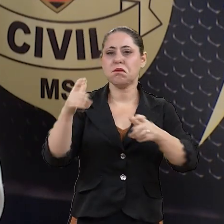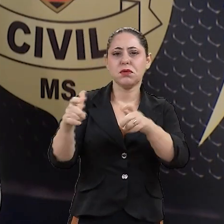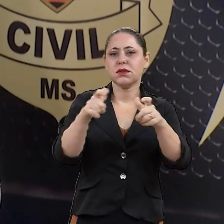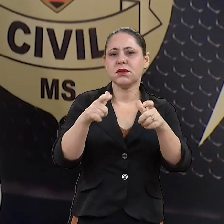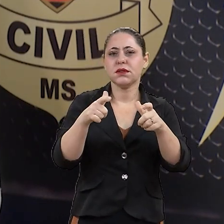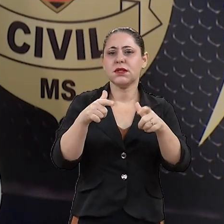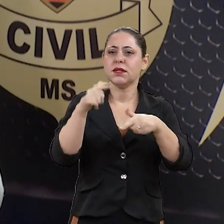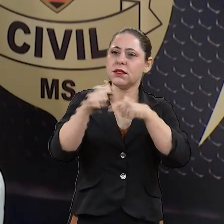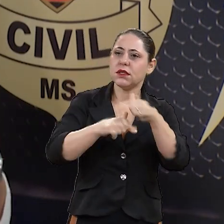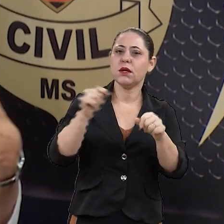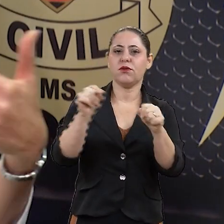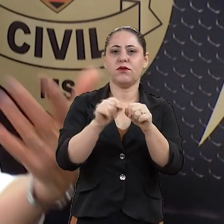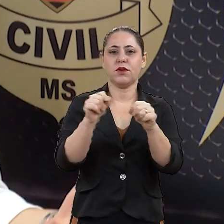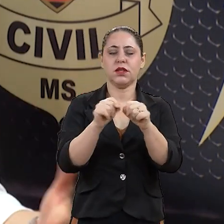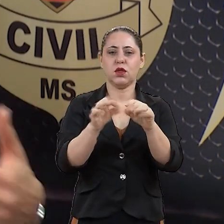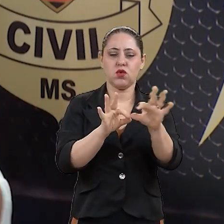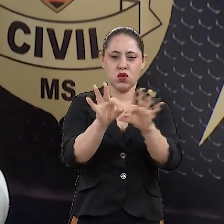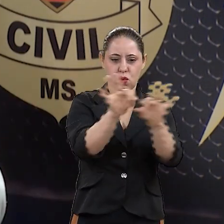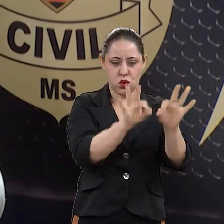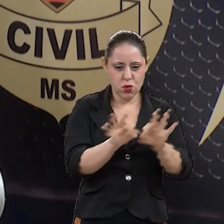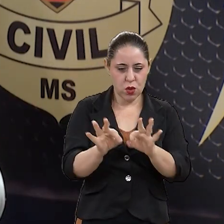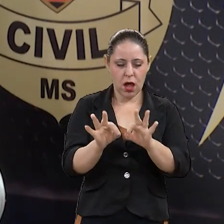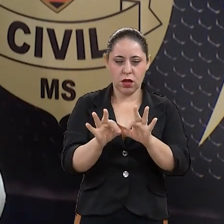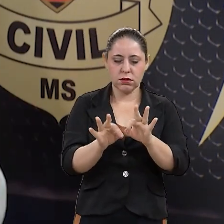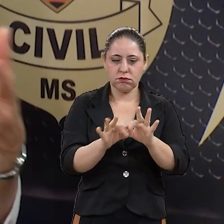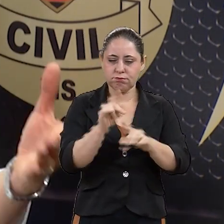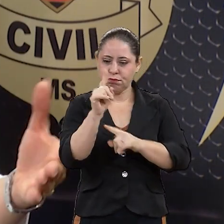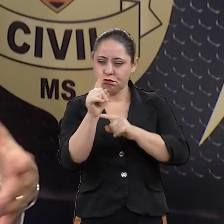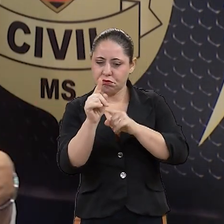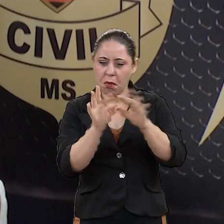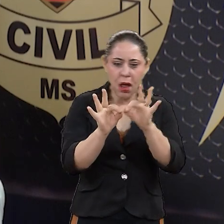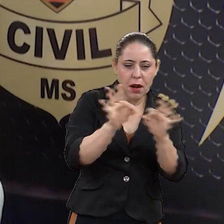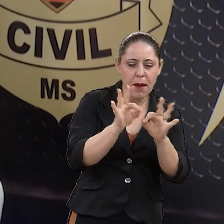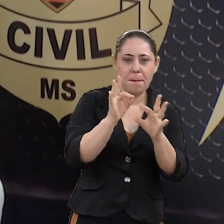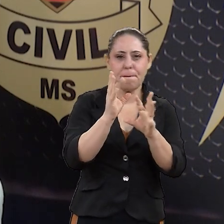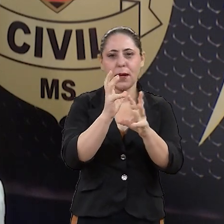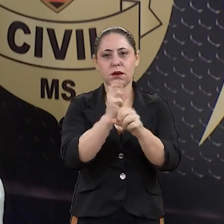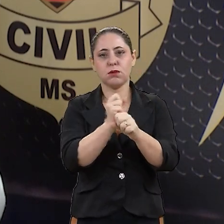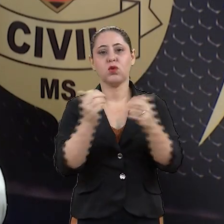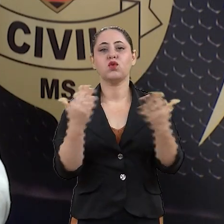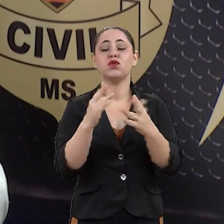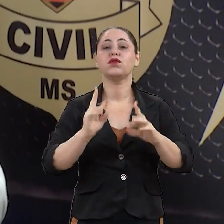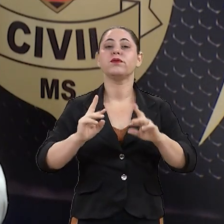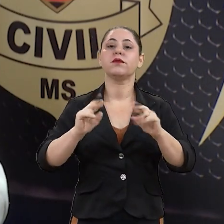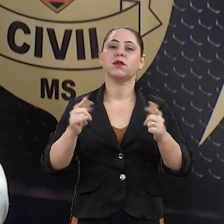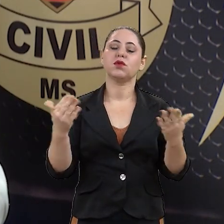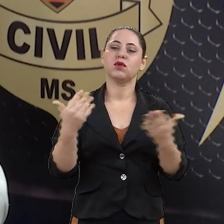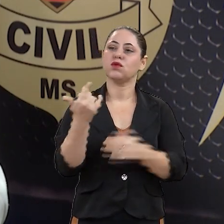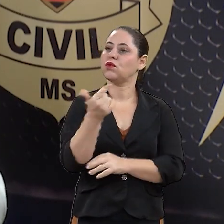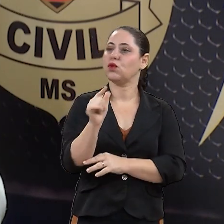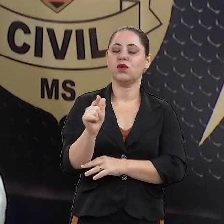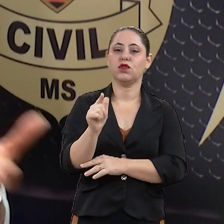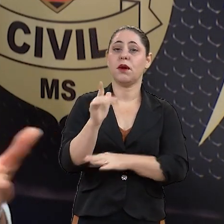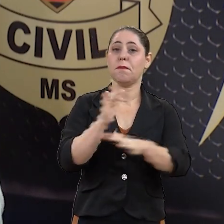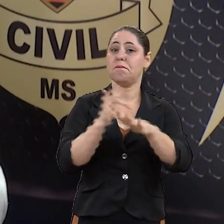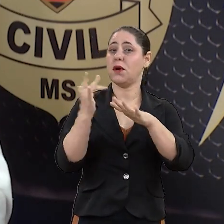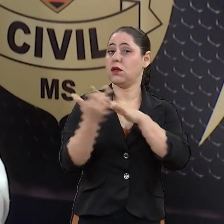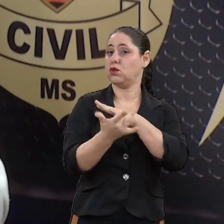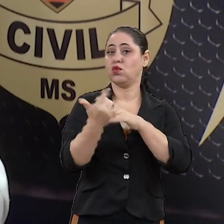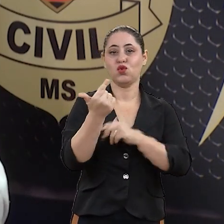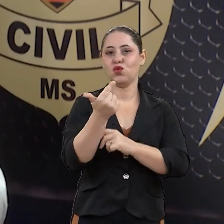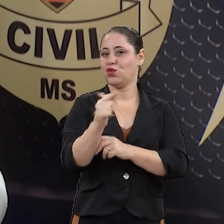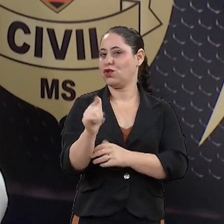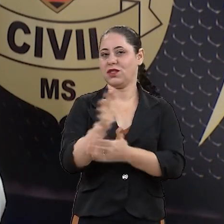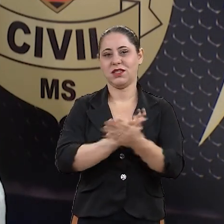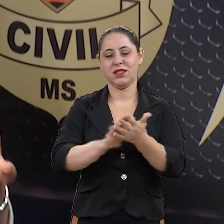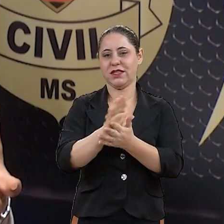era nos bastidores, sempre fazendo a parte gráfica, sempre bolando. Na época, era bem diferente do que é hoje, né? A gente não tinha mídia, né?